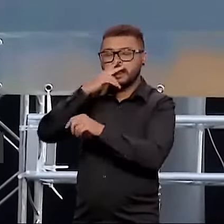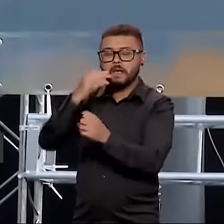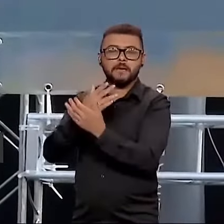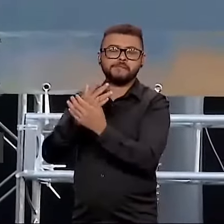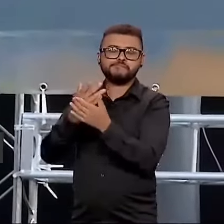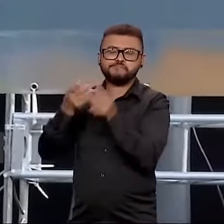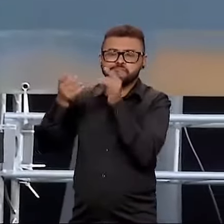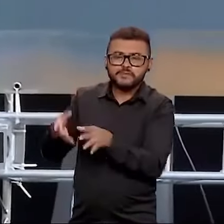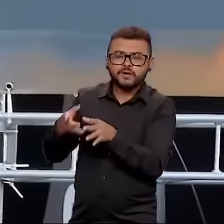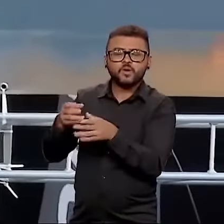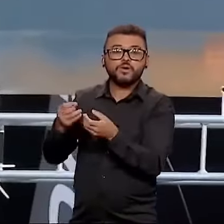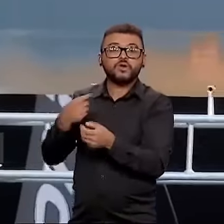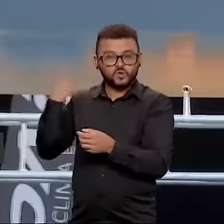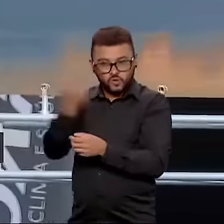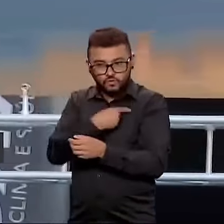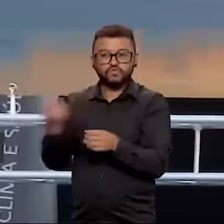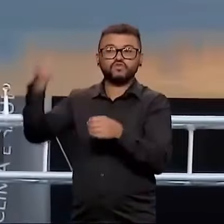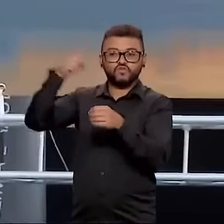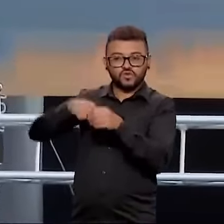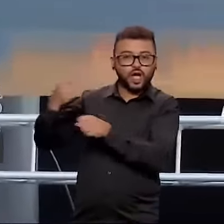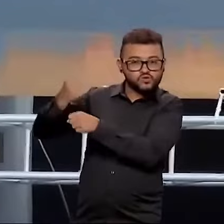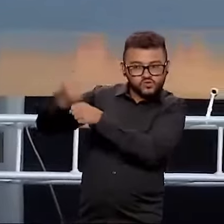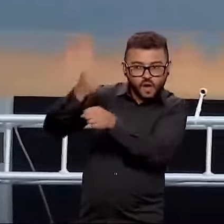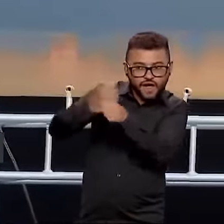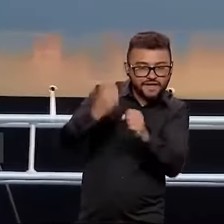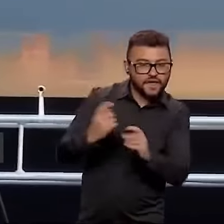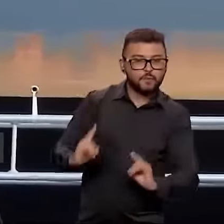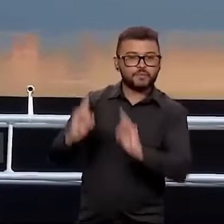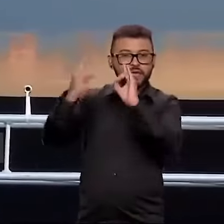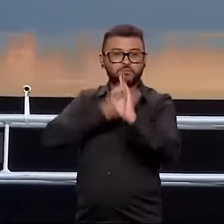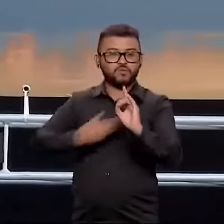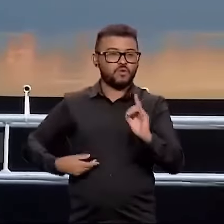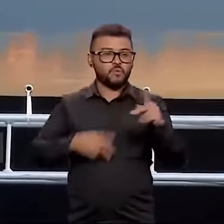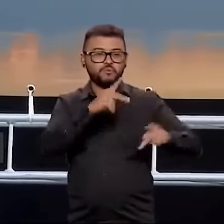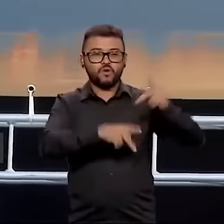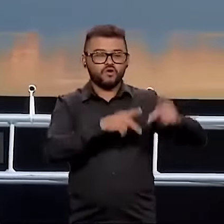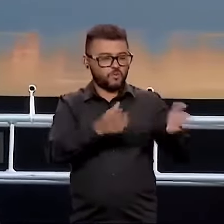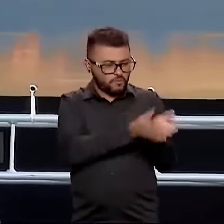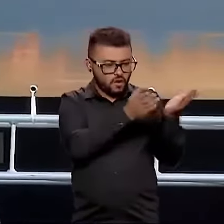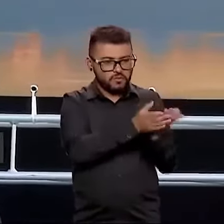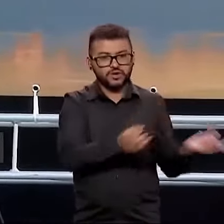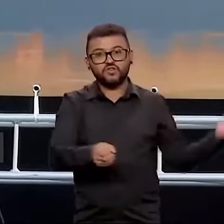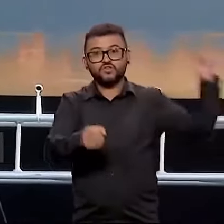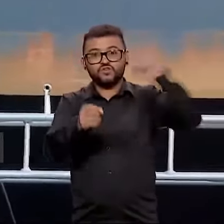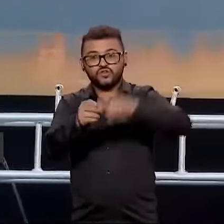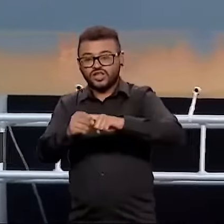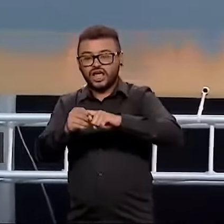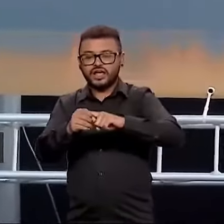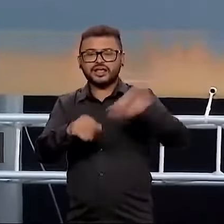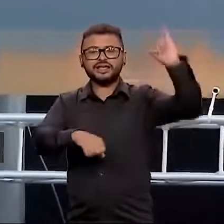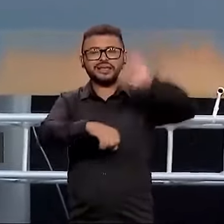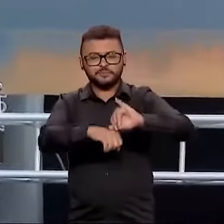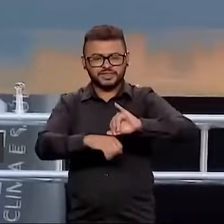abandonado, para que a gente reforme e possa colocar o povo pobre para morar nos centros das